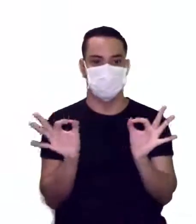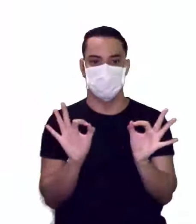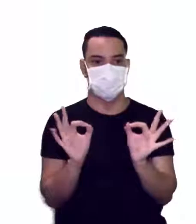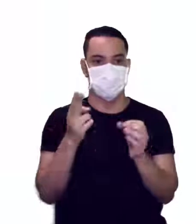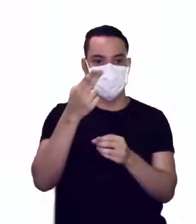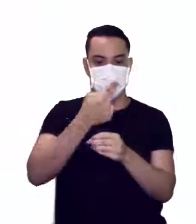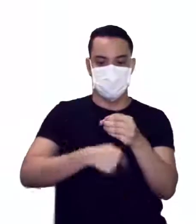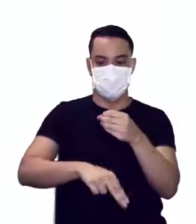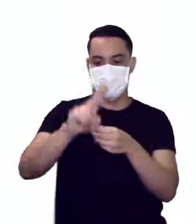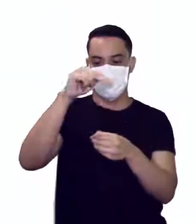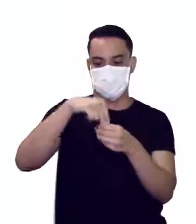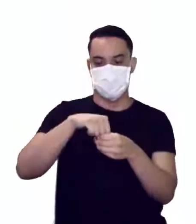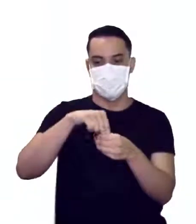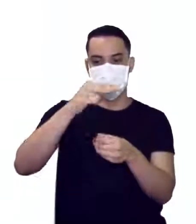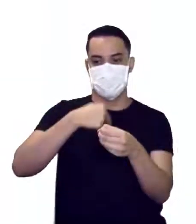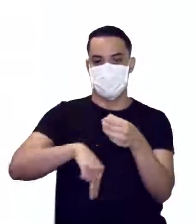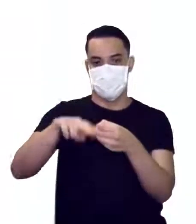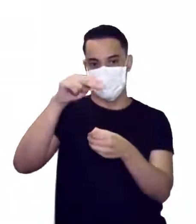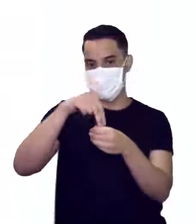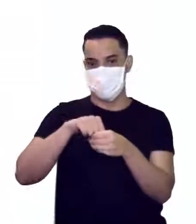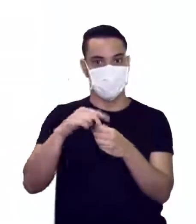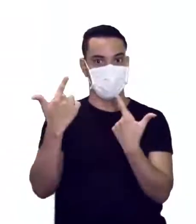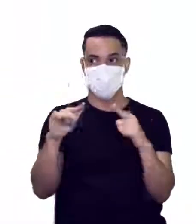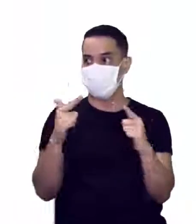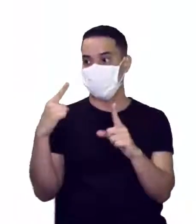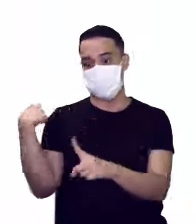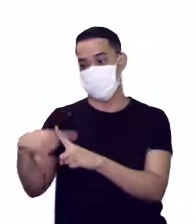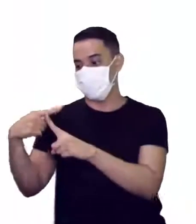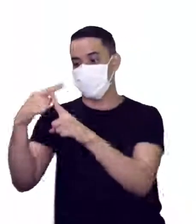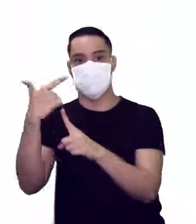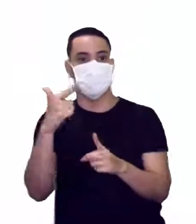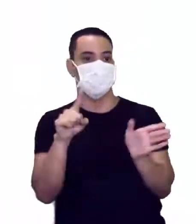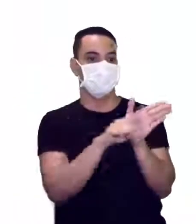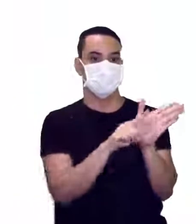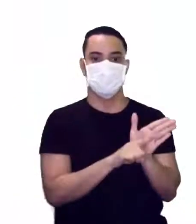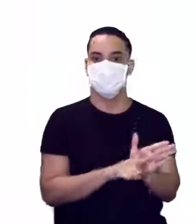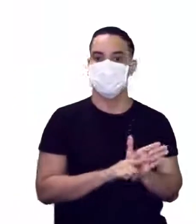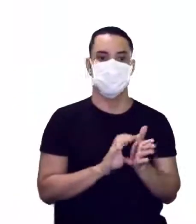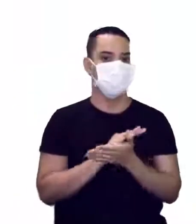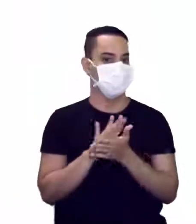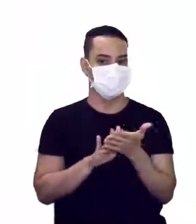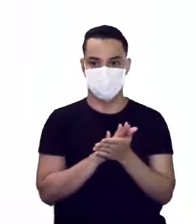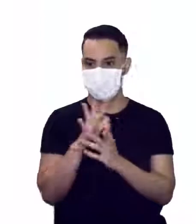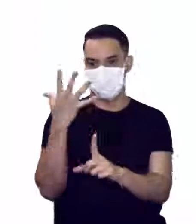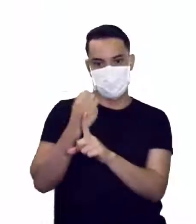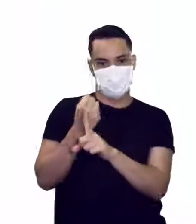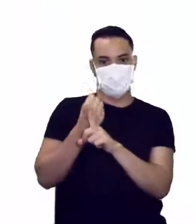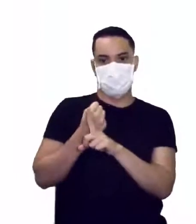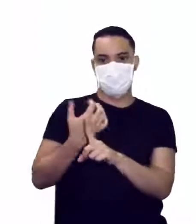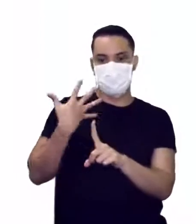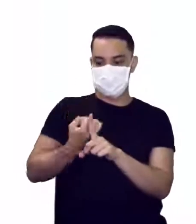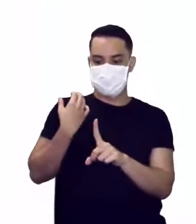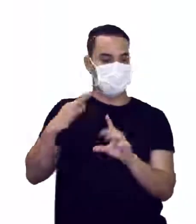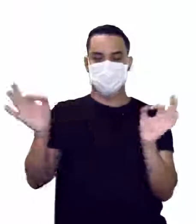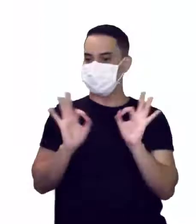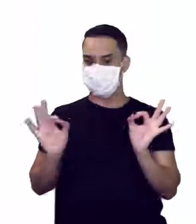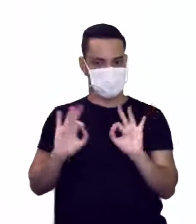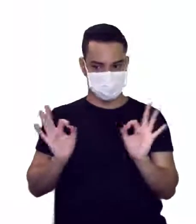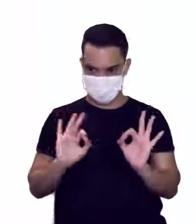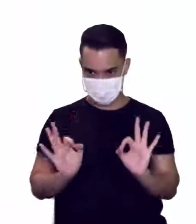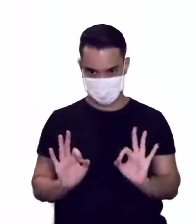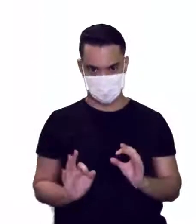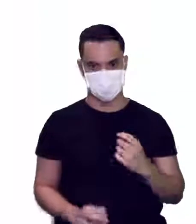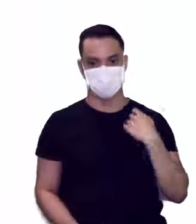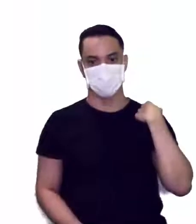Esses carinhas aqui não são portadores de nada, então eles não são nem repelidos e nem atraídos por prótons ou